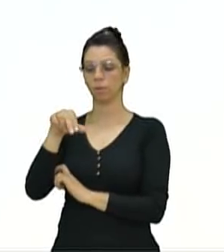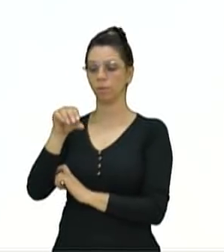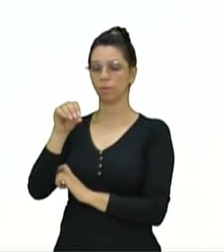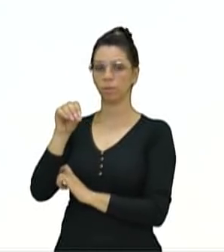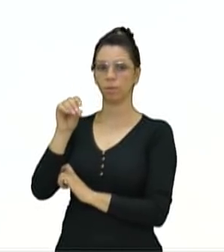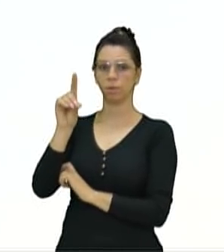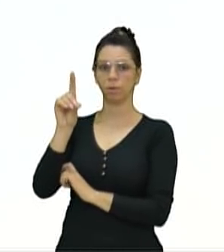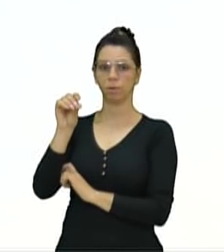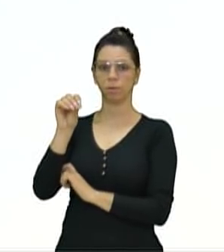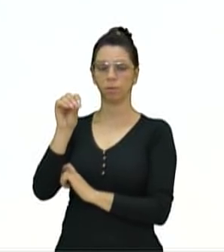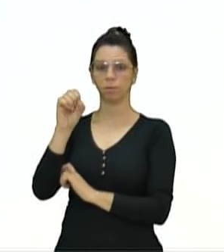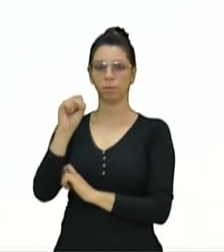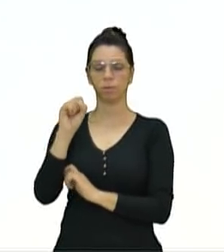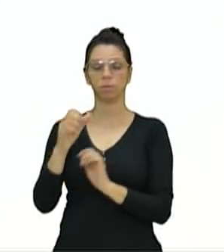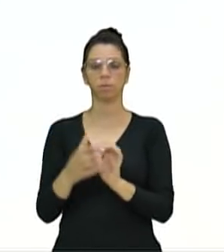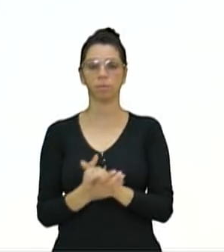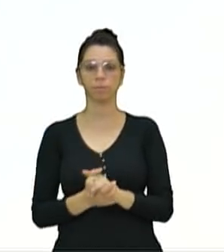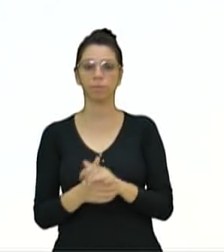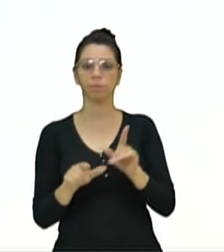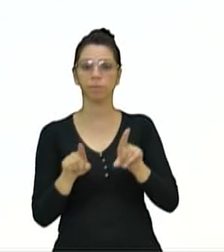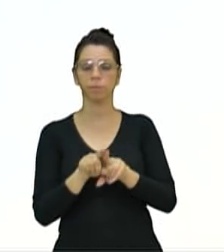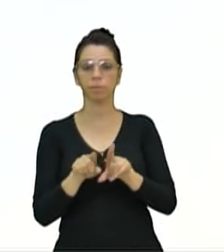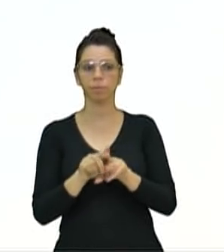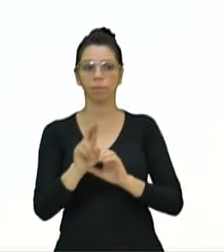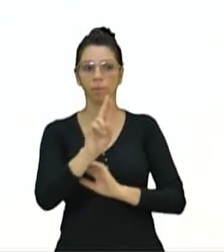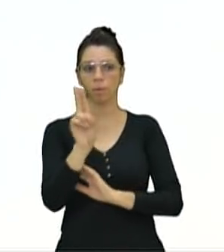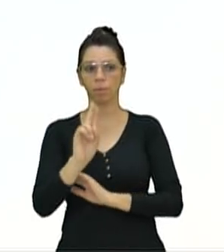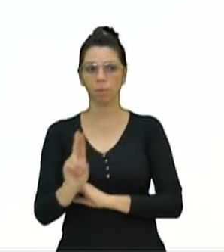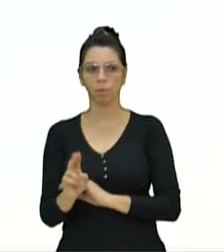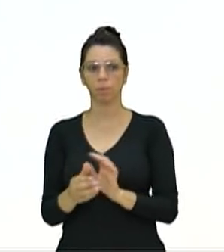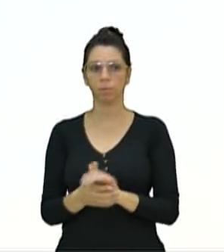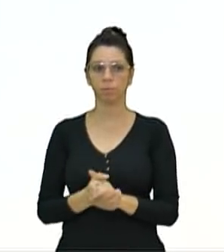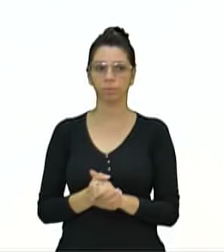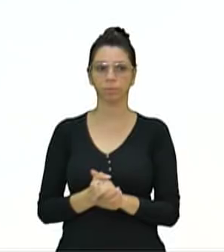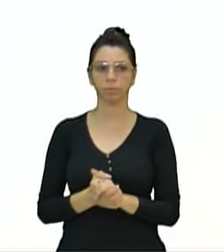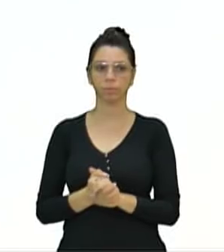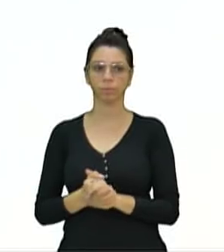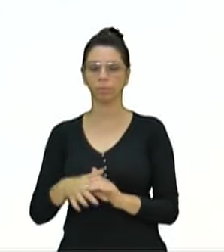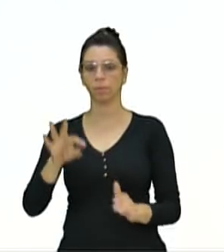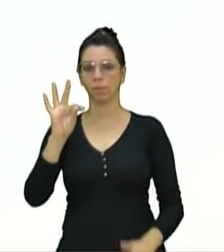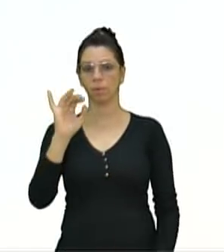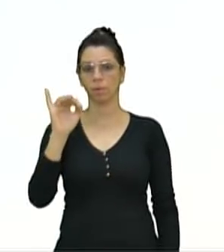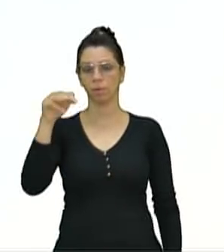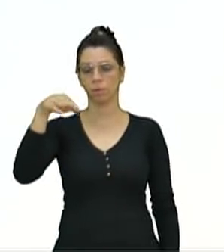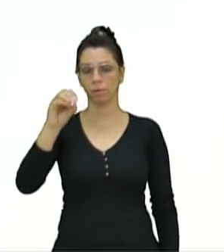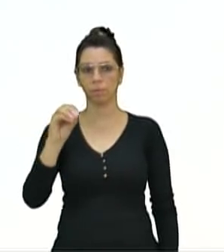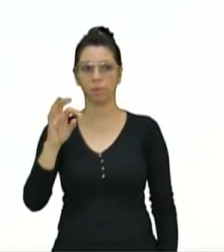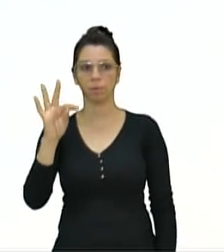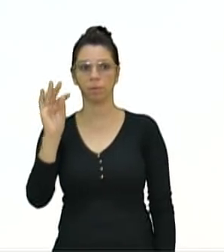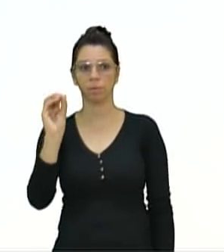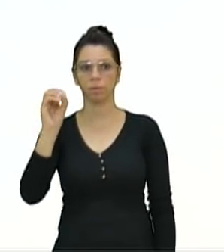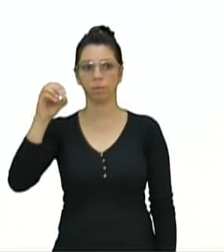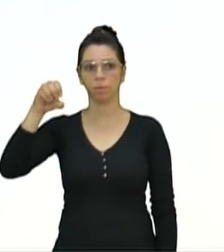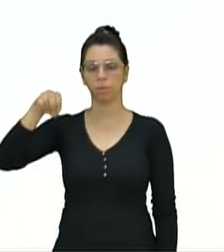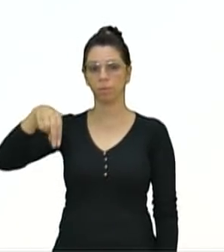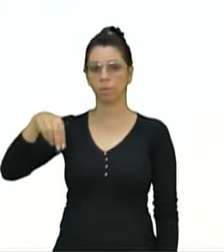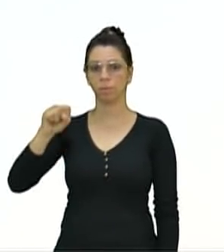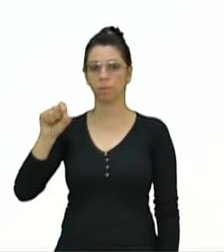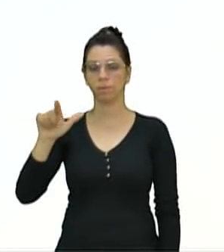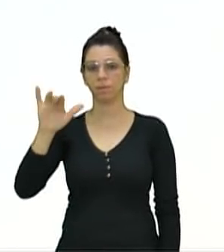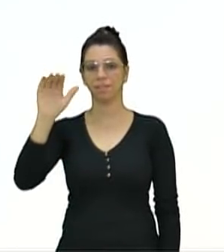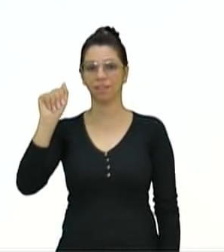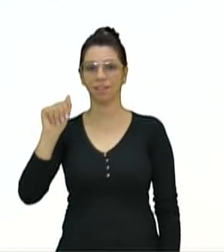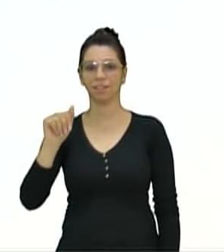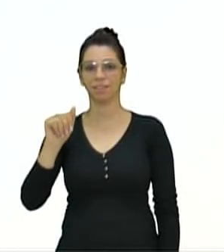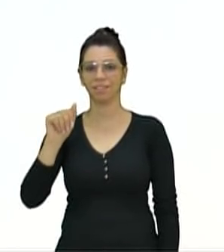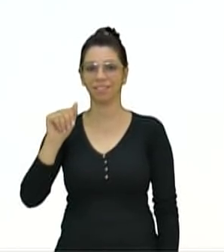Por estruturas que recebem esses nomes aqui também, timo, tonsilas e baço.